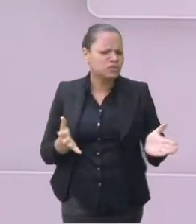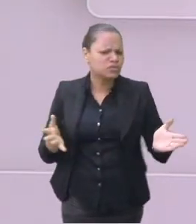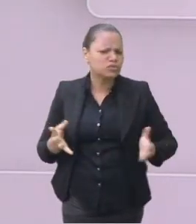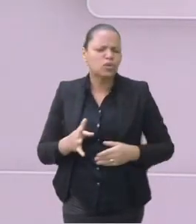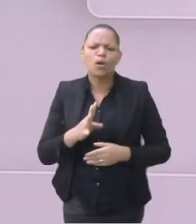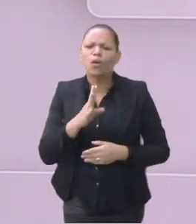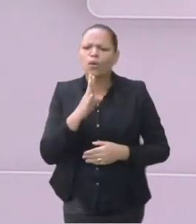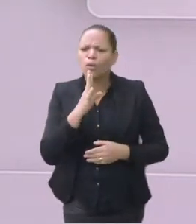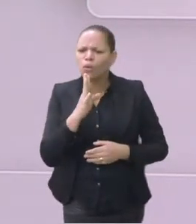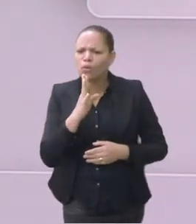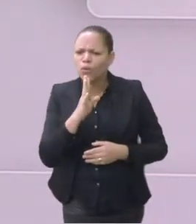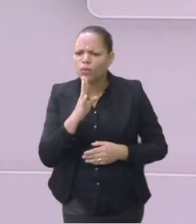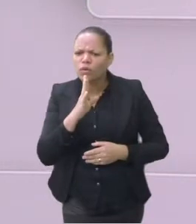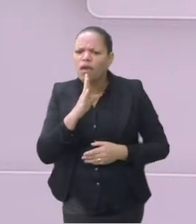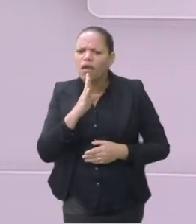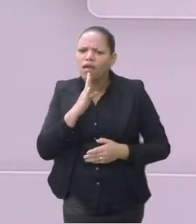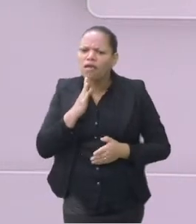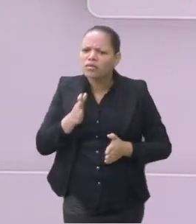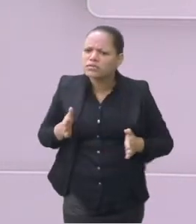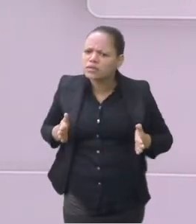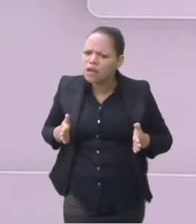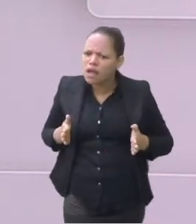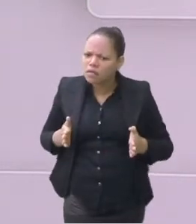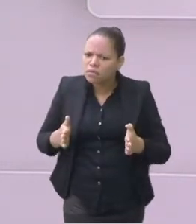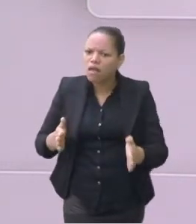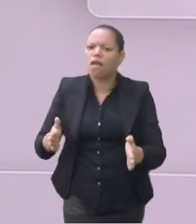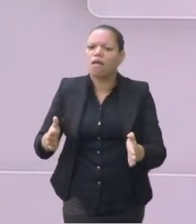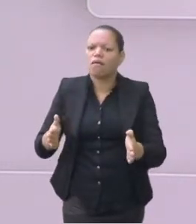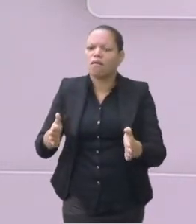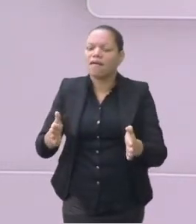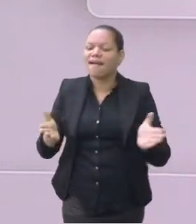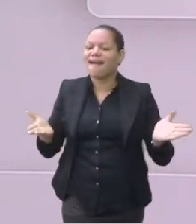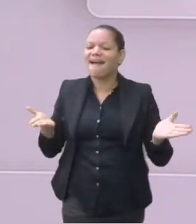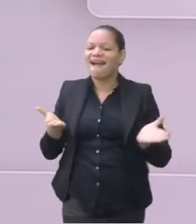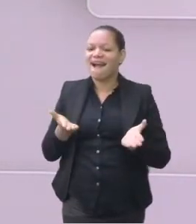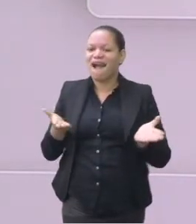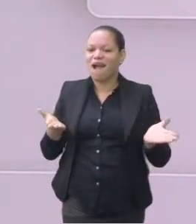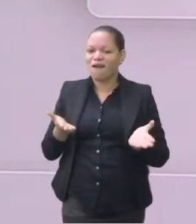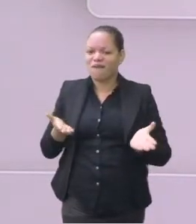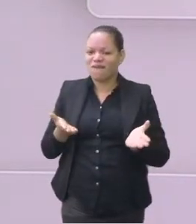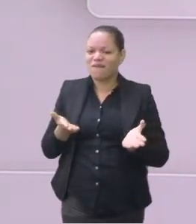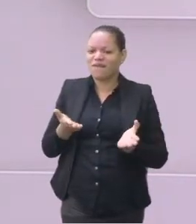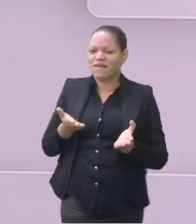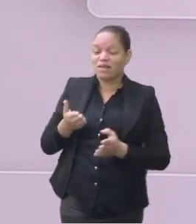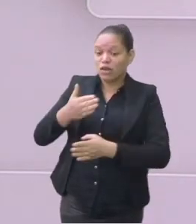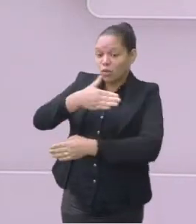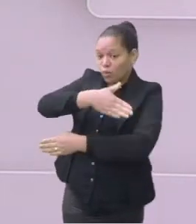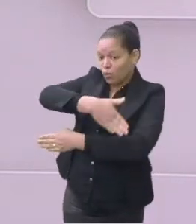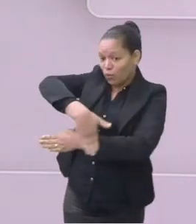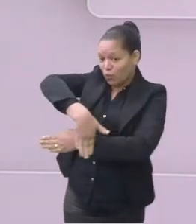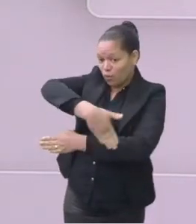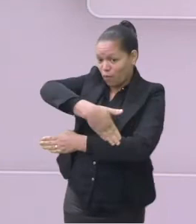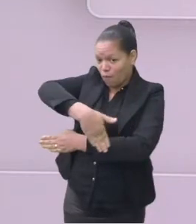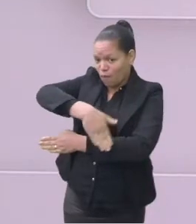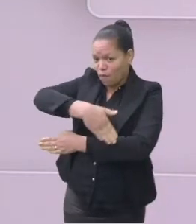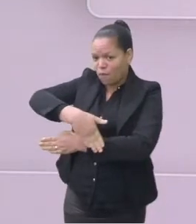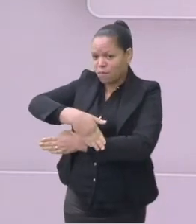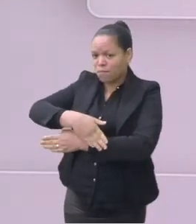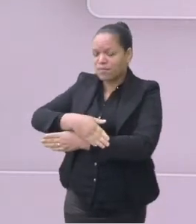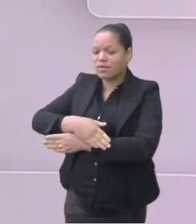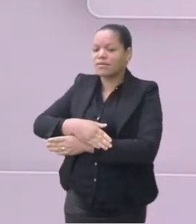ok? Paralelas, concorrentes, oblíquas, coincidentes. E nós vamos estar